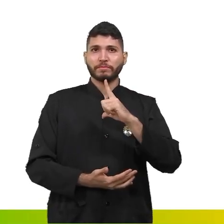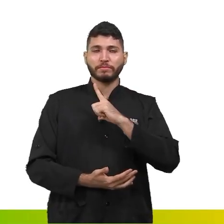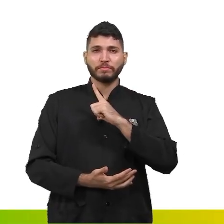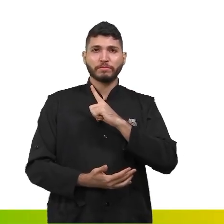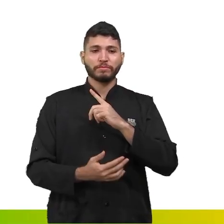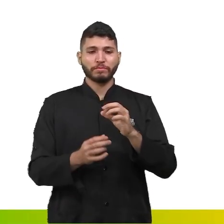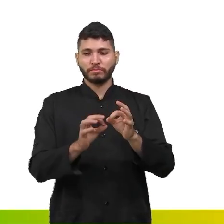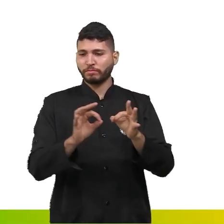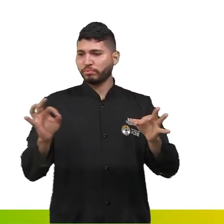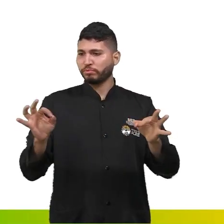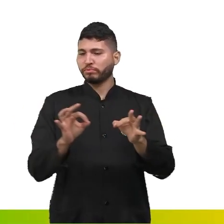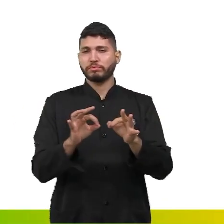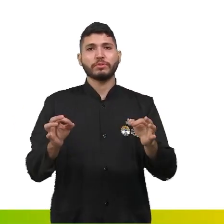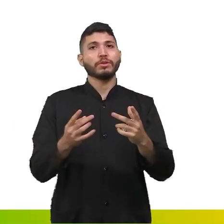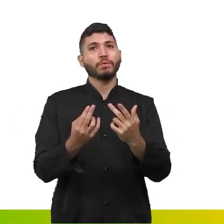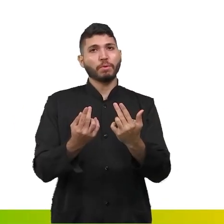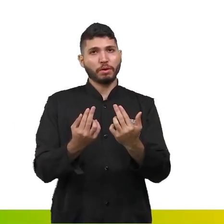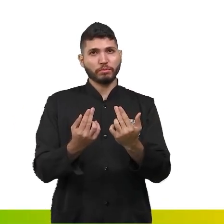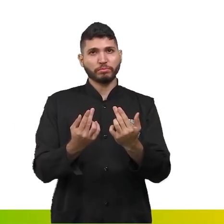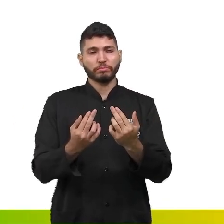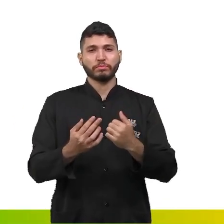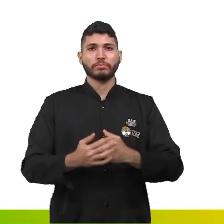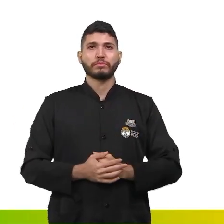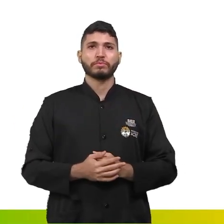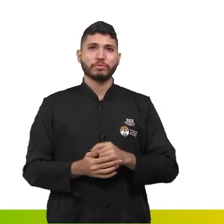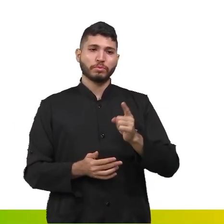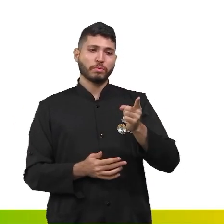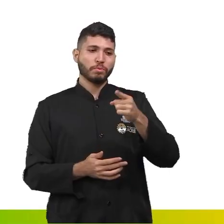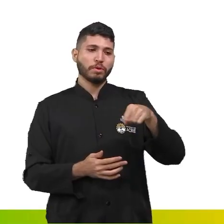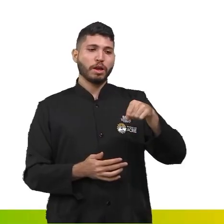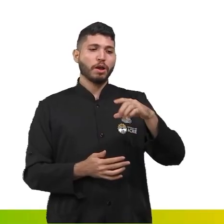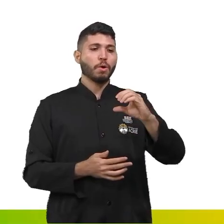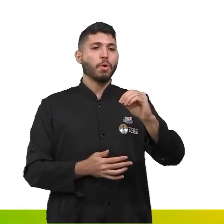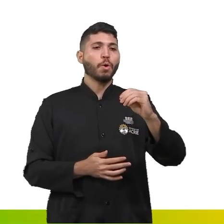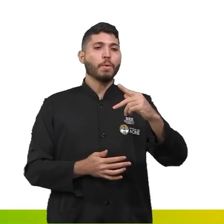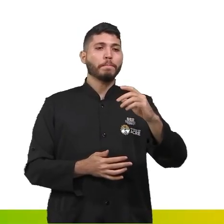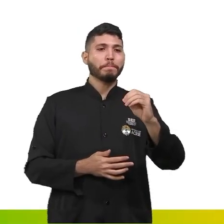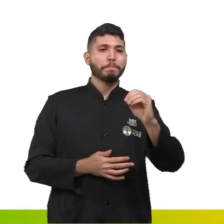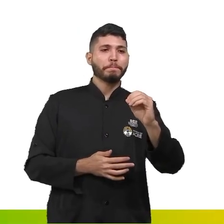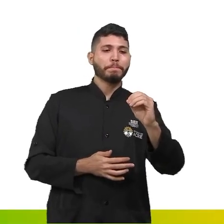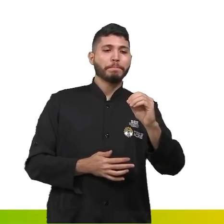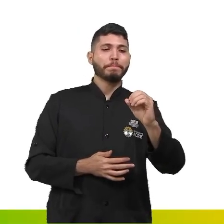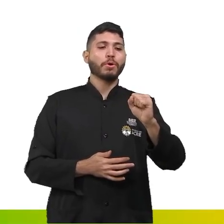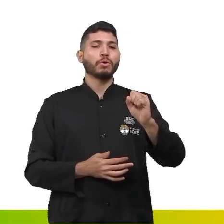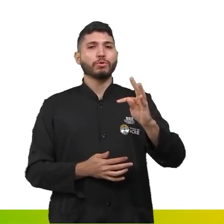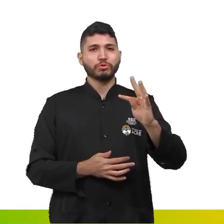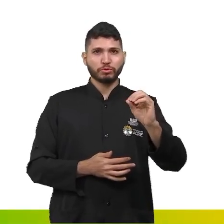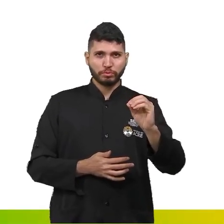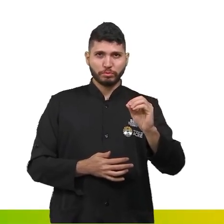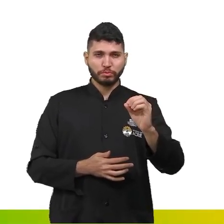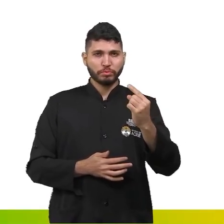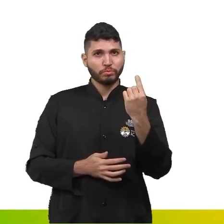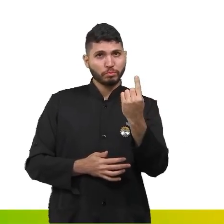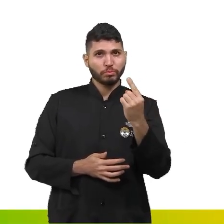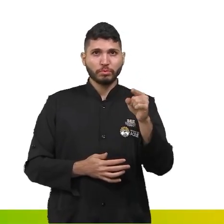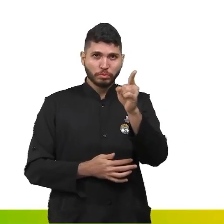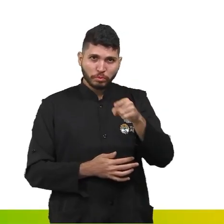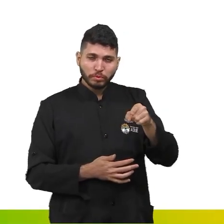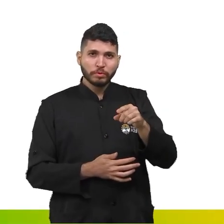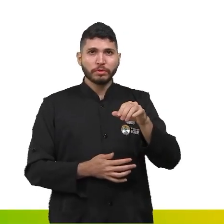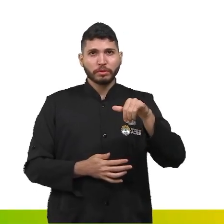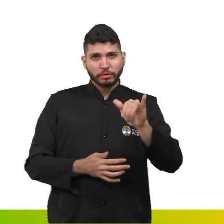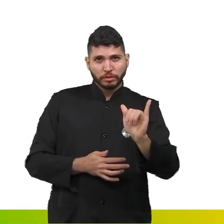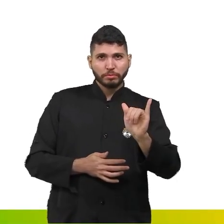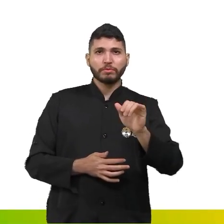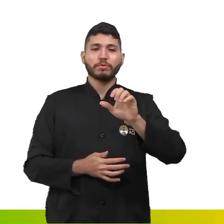as mesmas medidas e o ângulo oposto, temos um ângulo, o ângulo Y e o